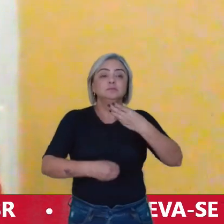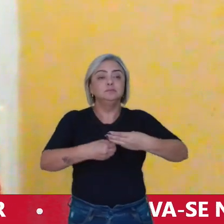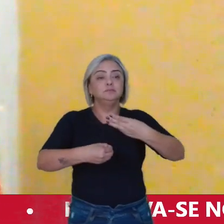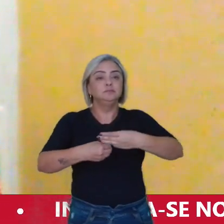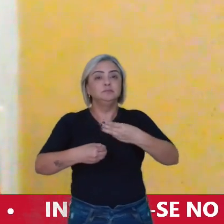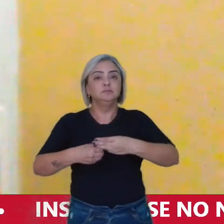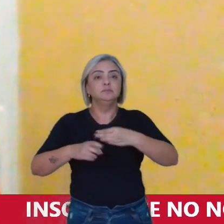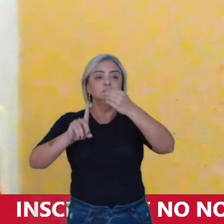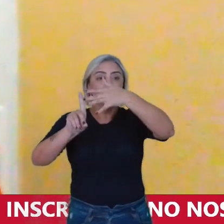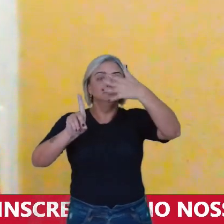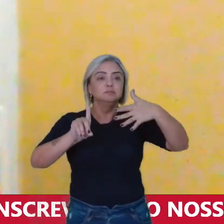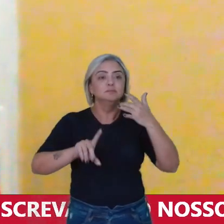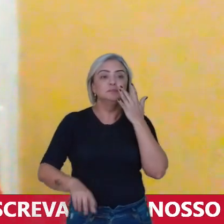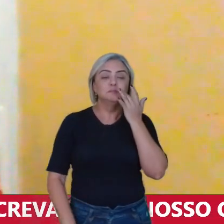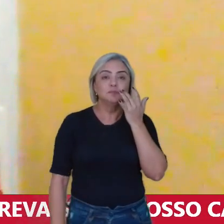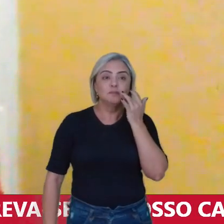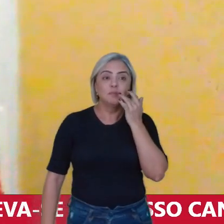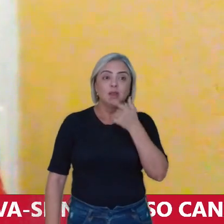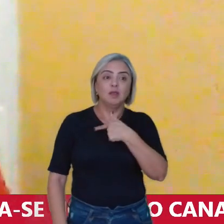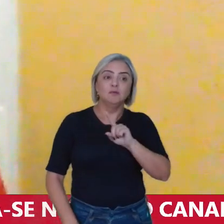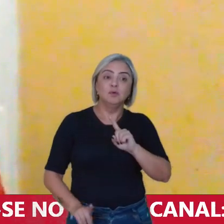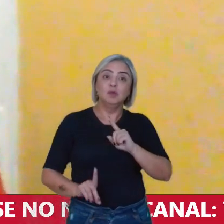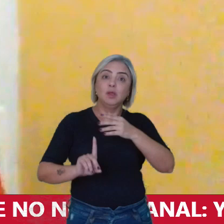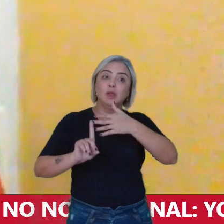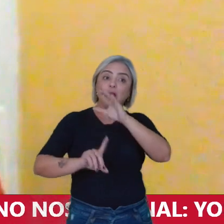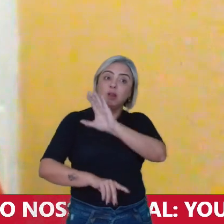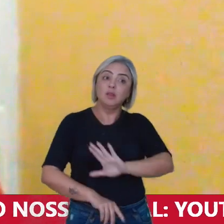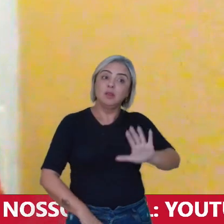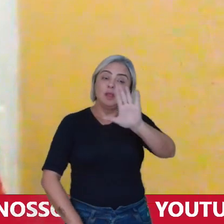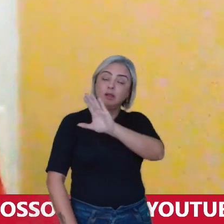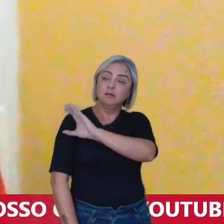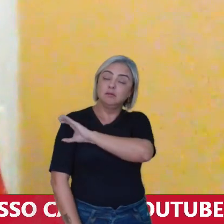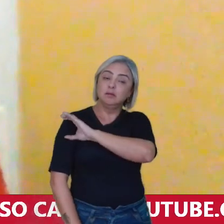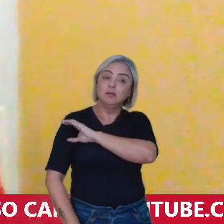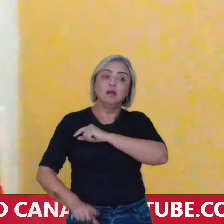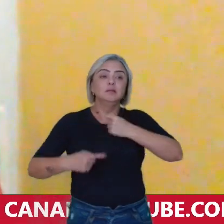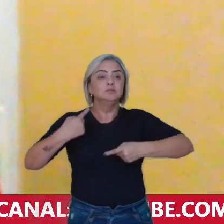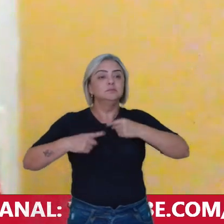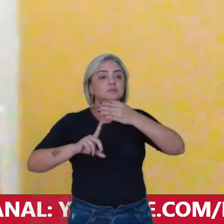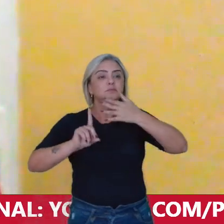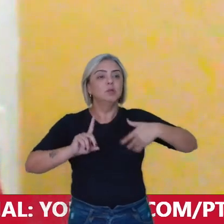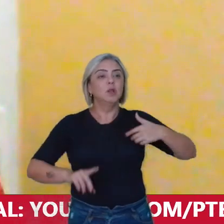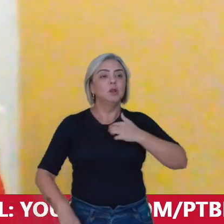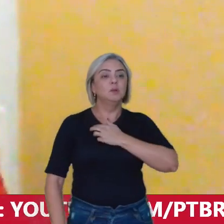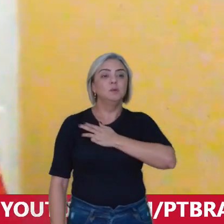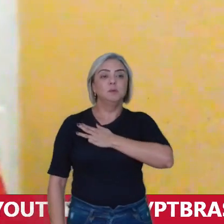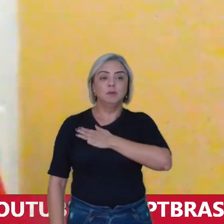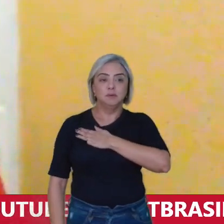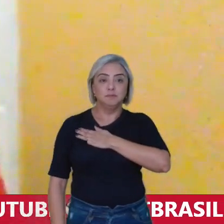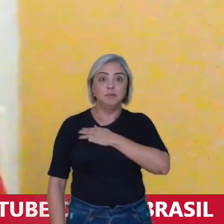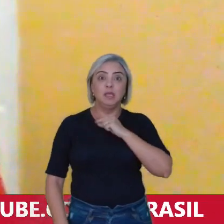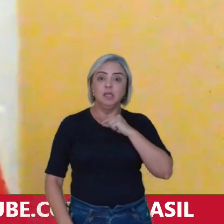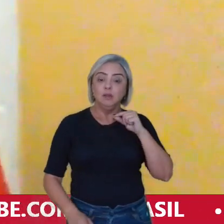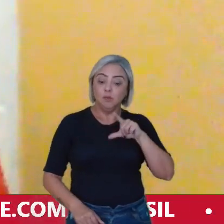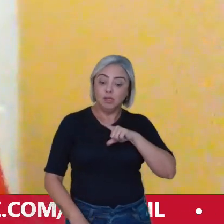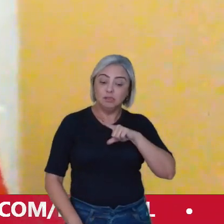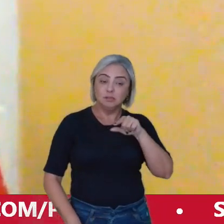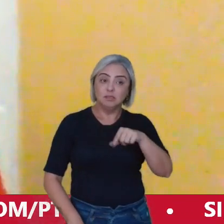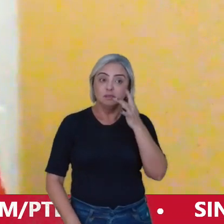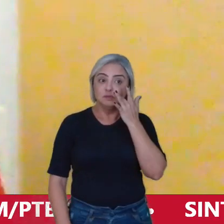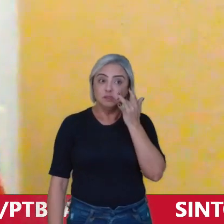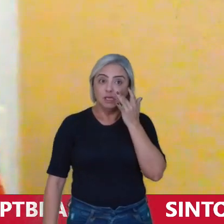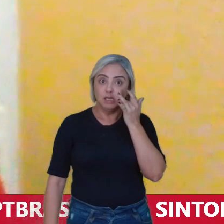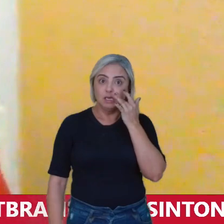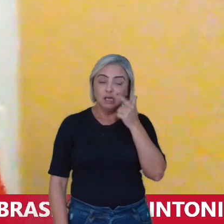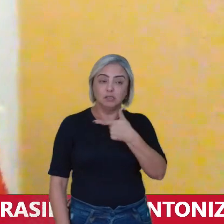municipal LGBT de Fortaleza, fui coordenadora nacional da política LGBT no governo Lula. E quando a gente estava aqui no